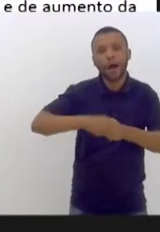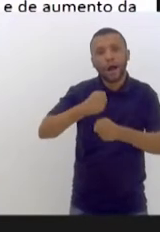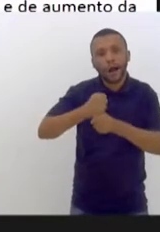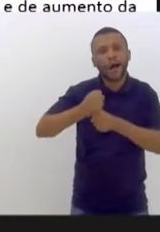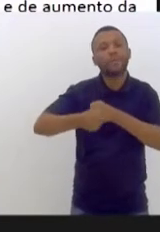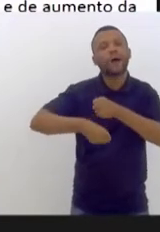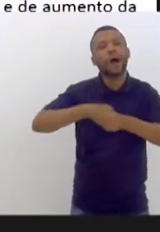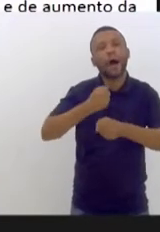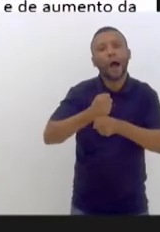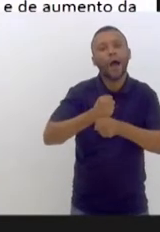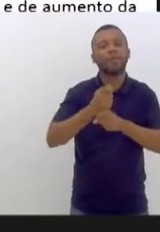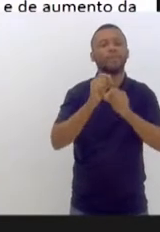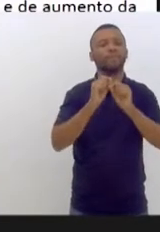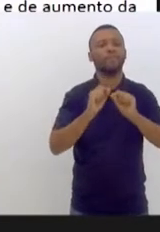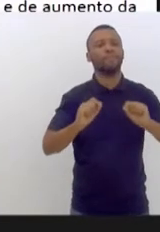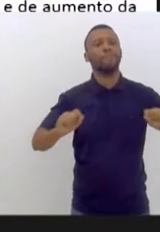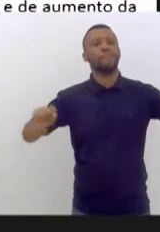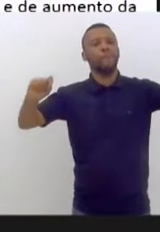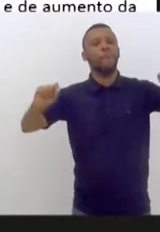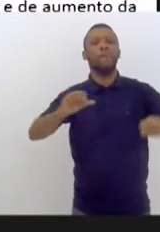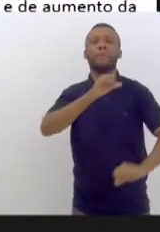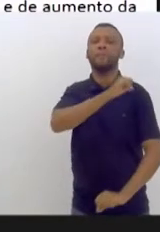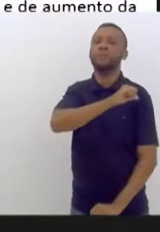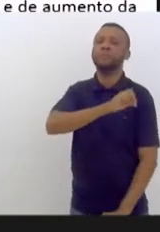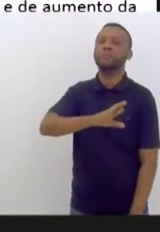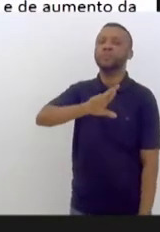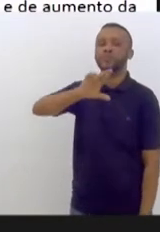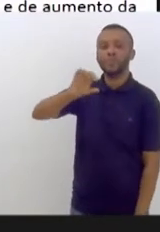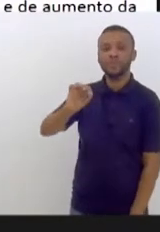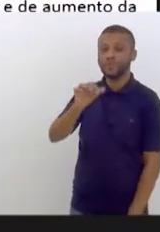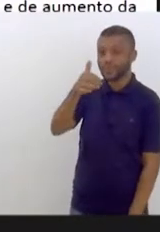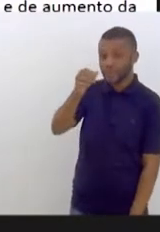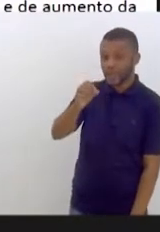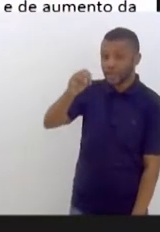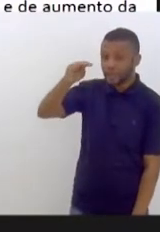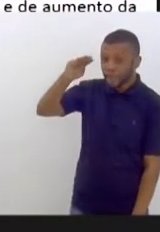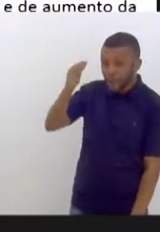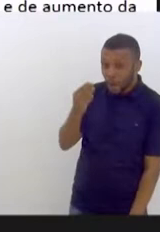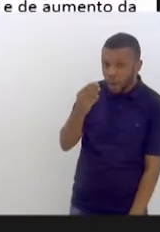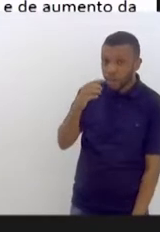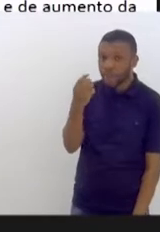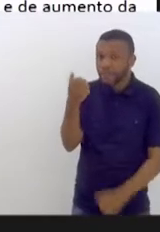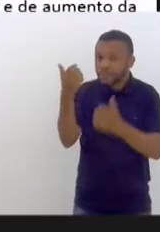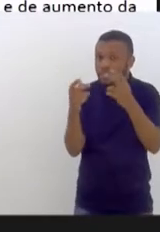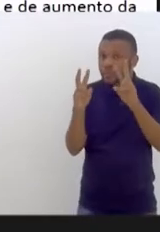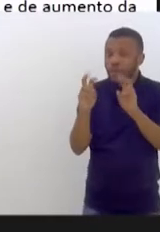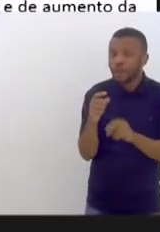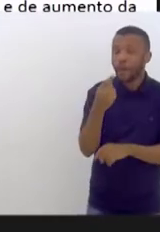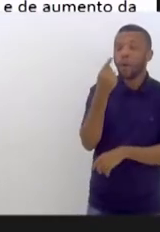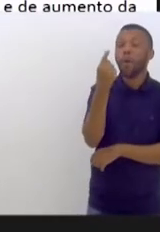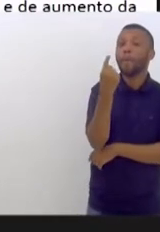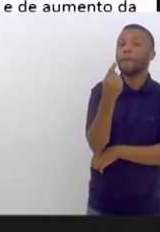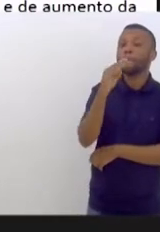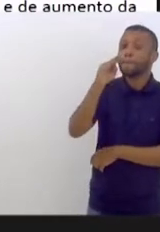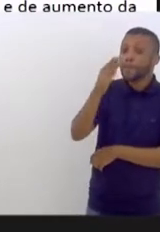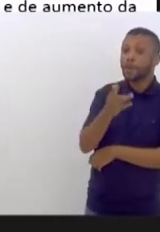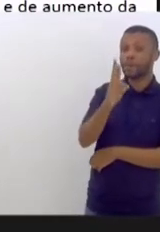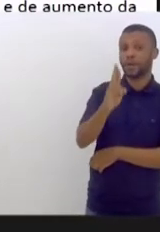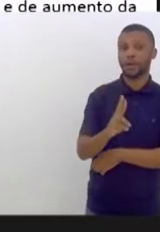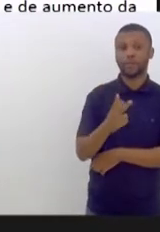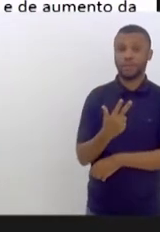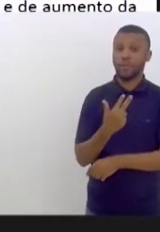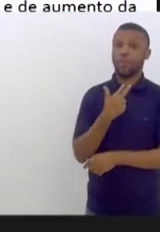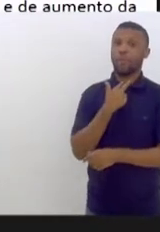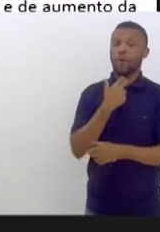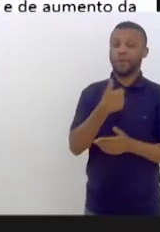aos municípios fluminenses. Desses 10 bilhões de reais, a gente está falando de 1 bilhão de reais que não pode ser repartido